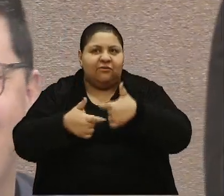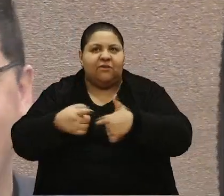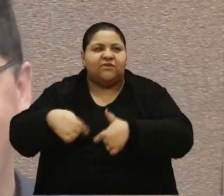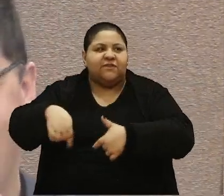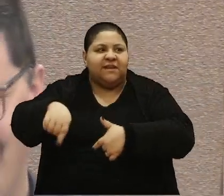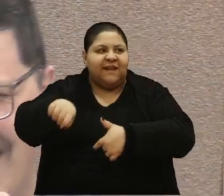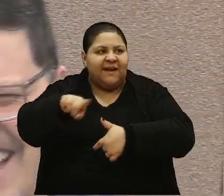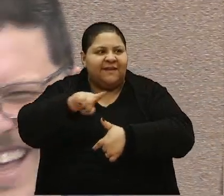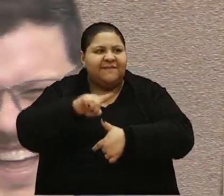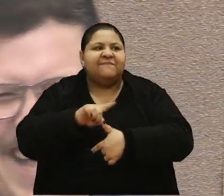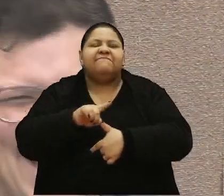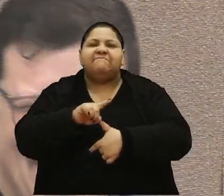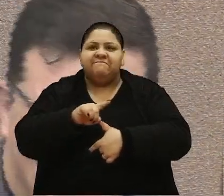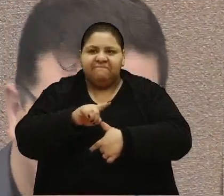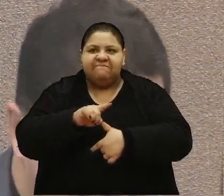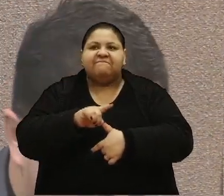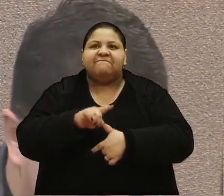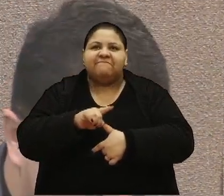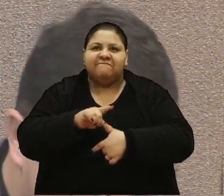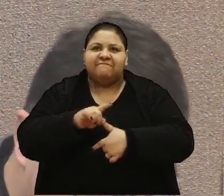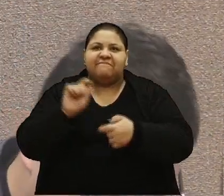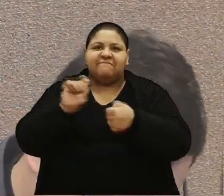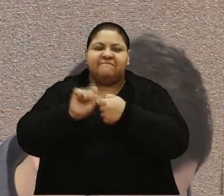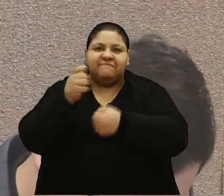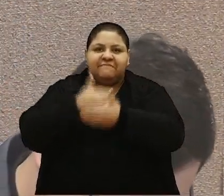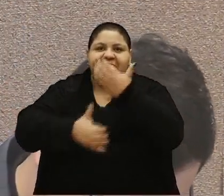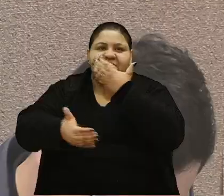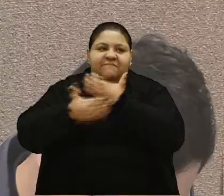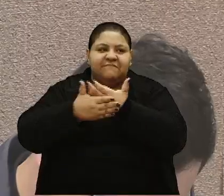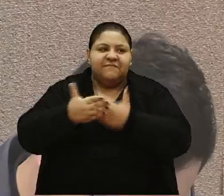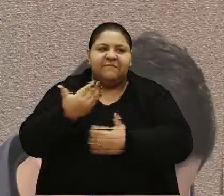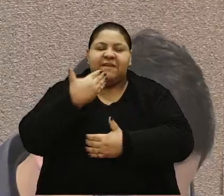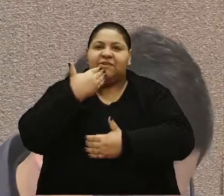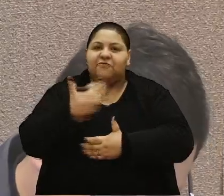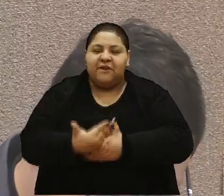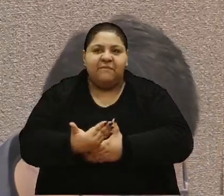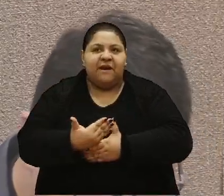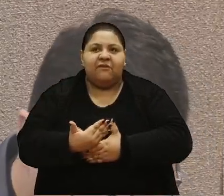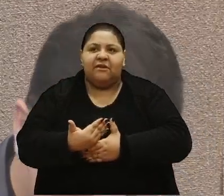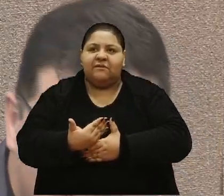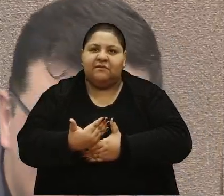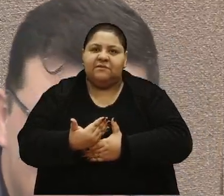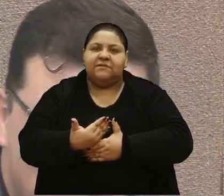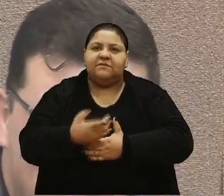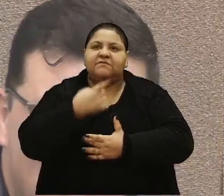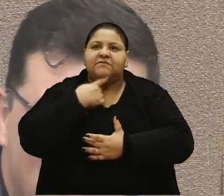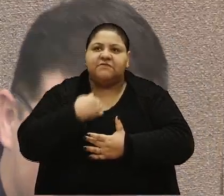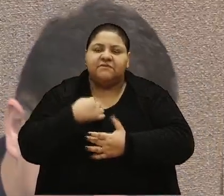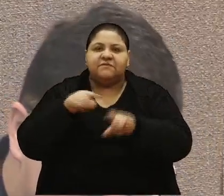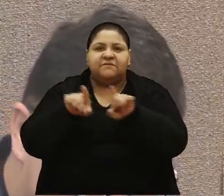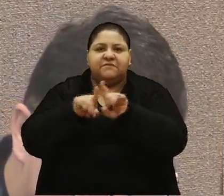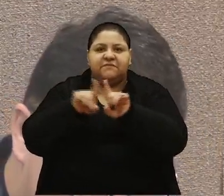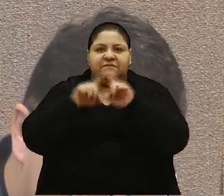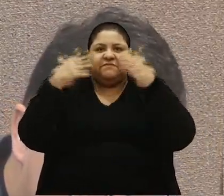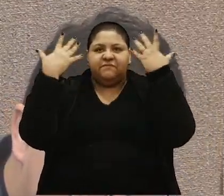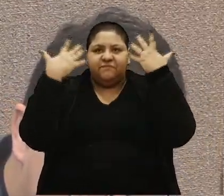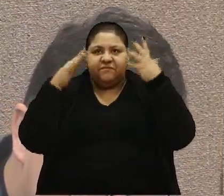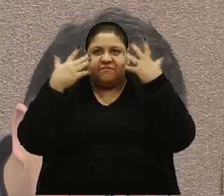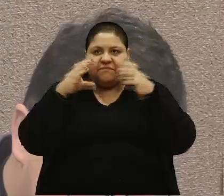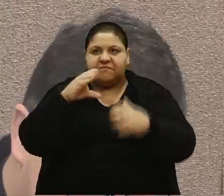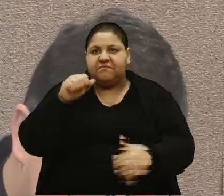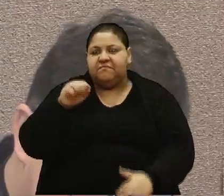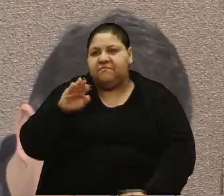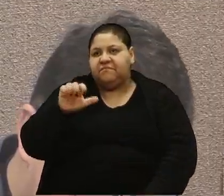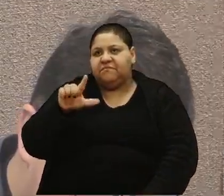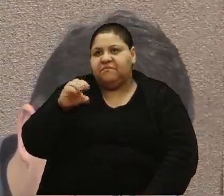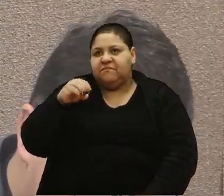muito interessado em realizar todas as nossas solicitações. E gostaria de também agradecer o Caberlon,